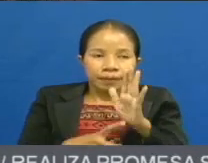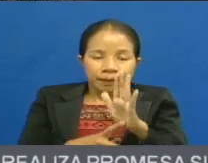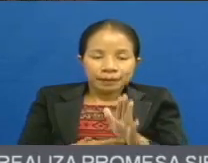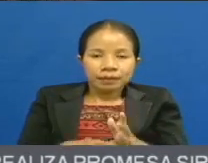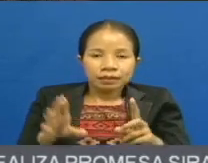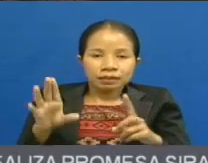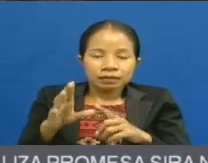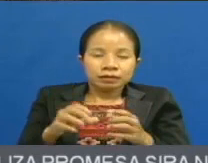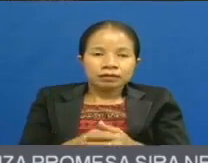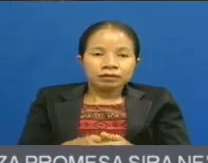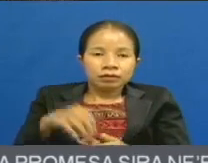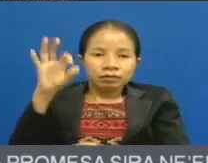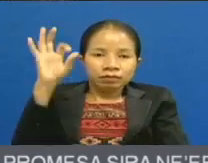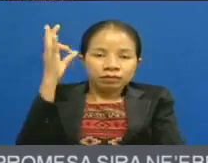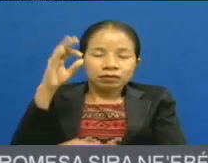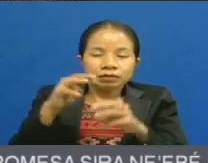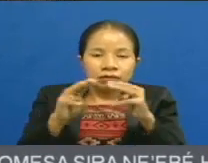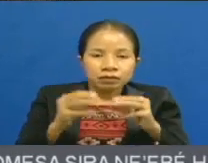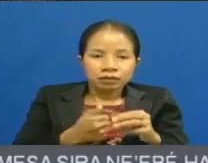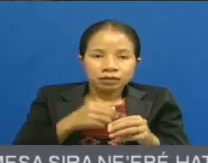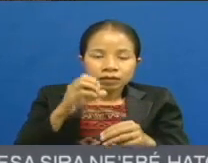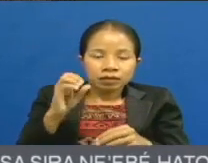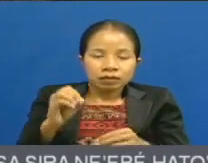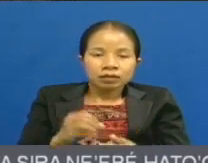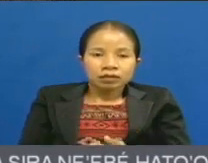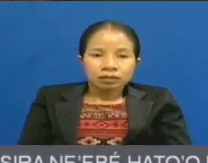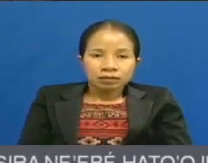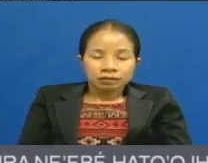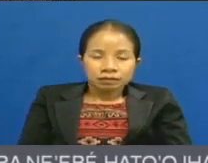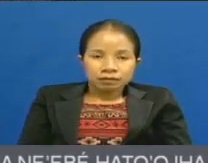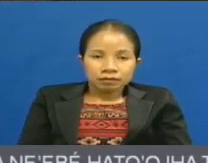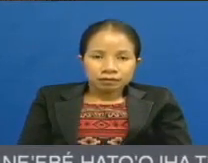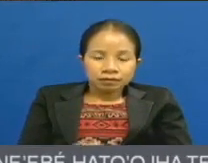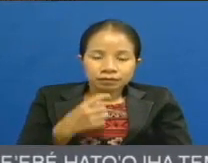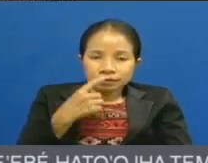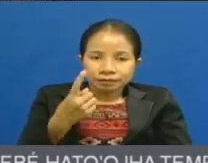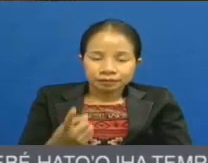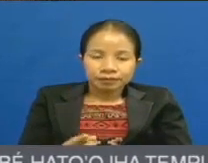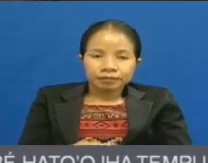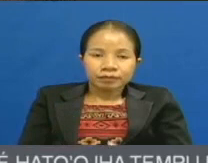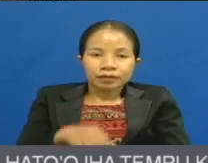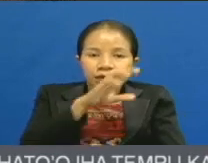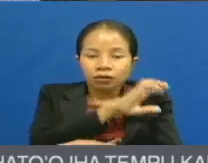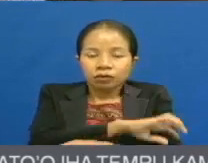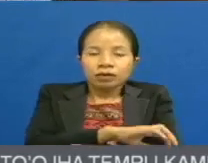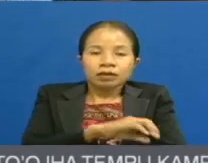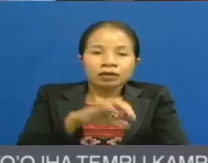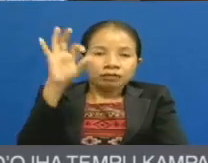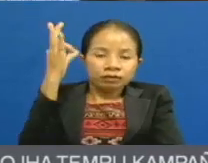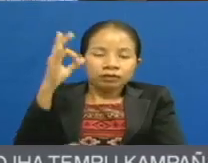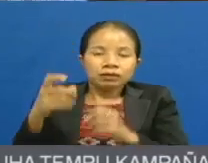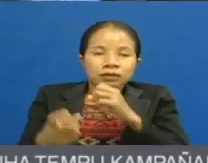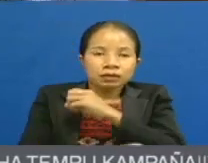Representantes efe territorial Floresta município Ainaro, Prisca da Costa de Arauzu Hateten, Guarda Floresta aplica sanção ba